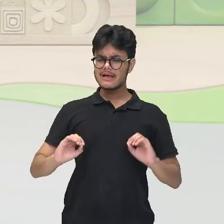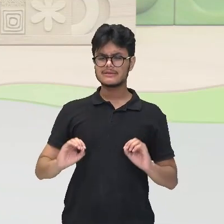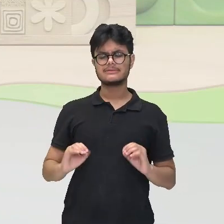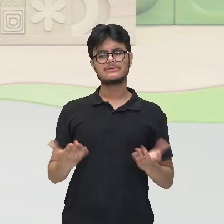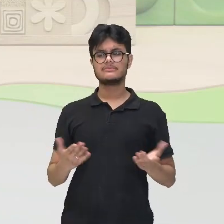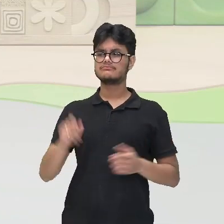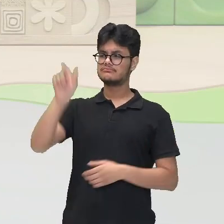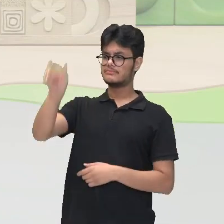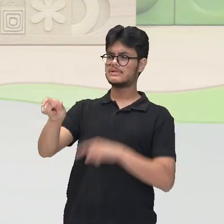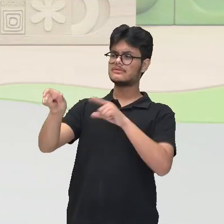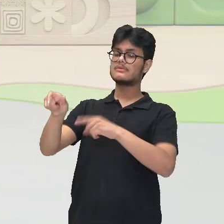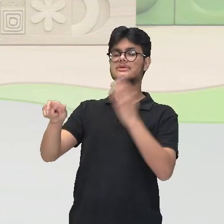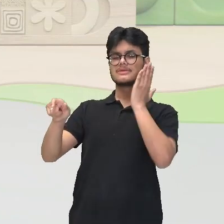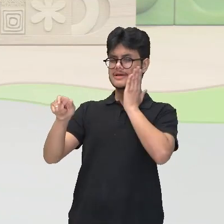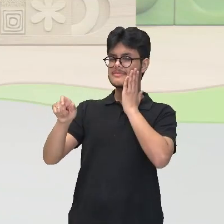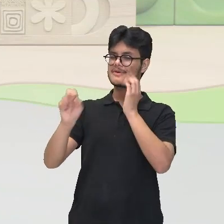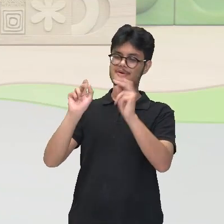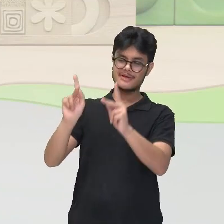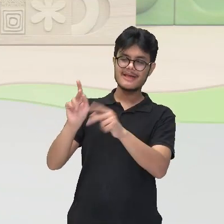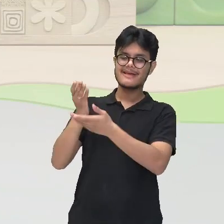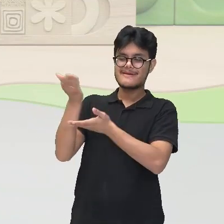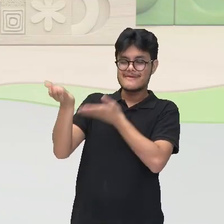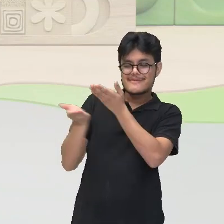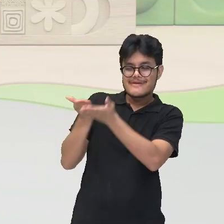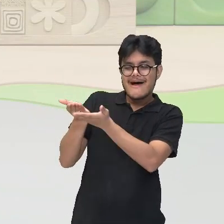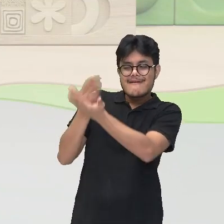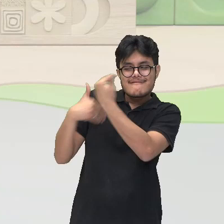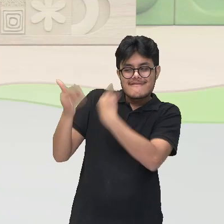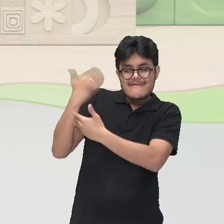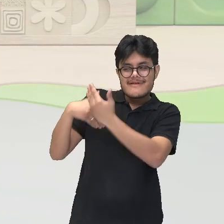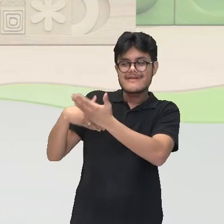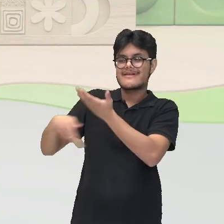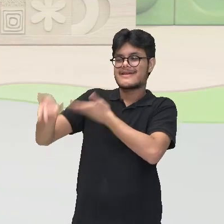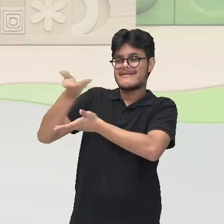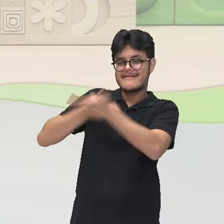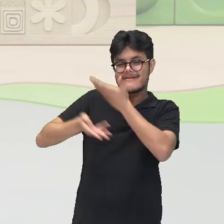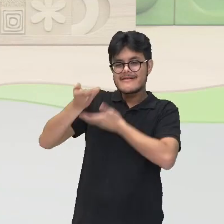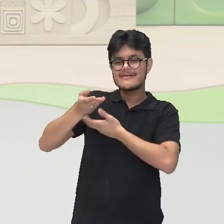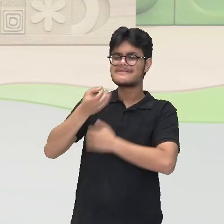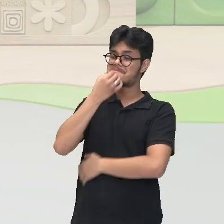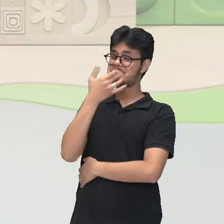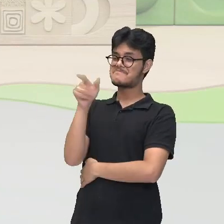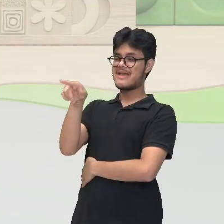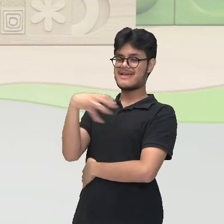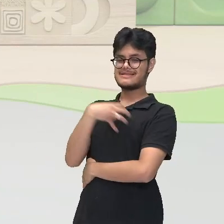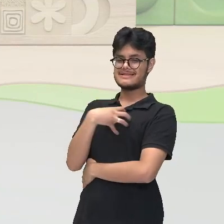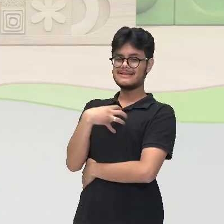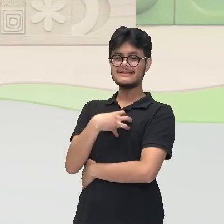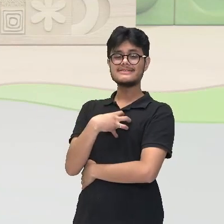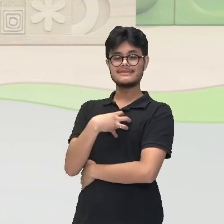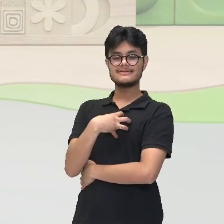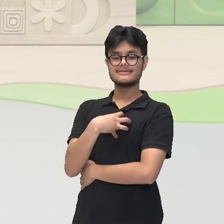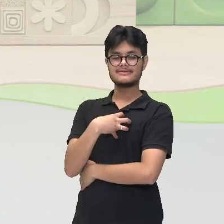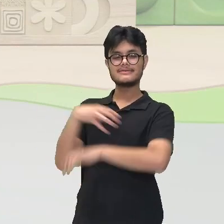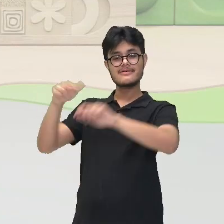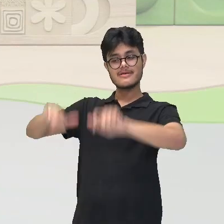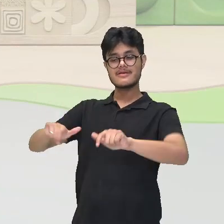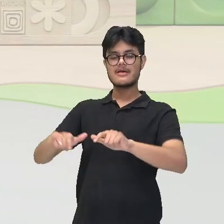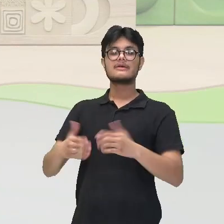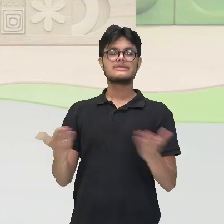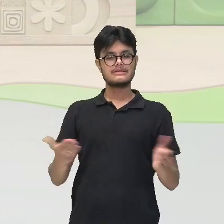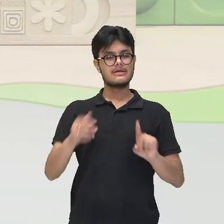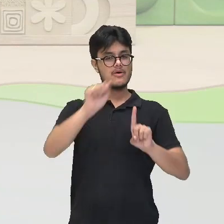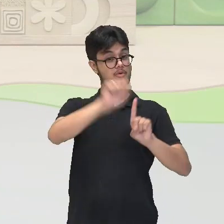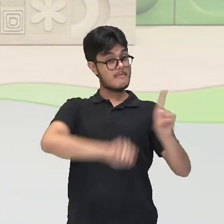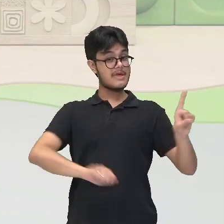Então, a gente precisa saber lidar com eles para que eles se sintam bem no ambiente. Então, o mês de abril, o